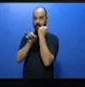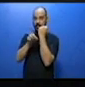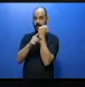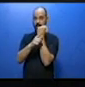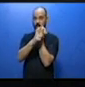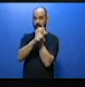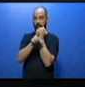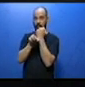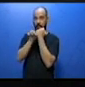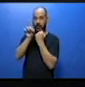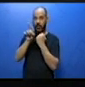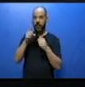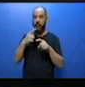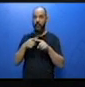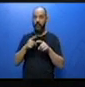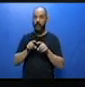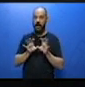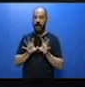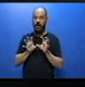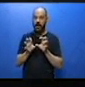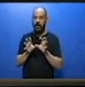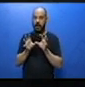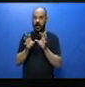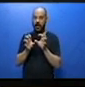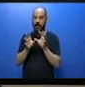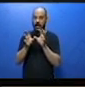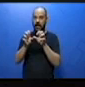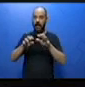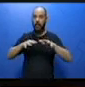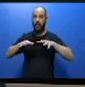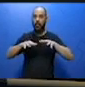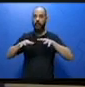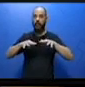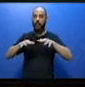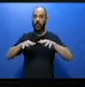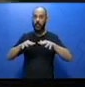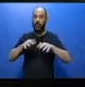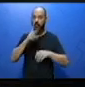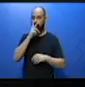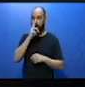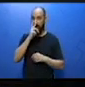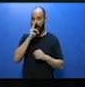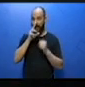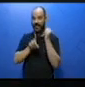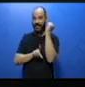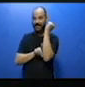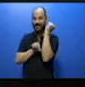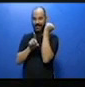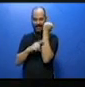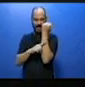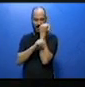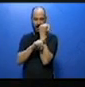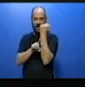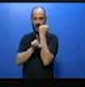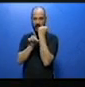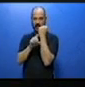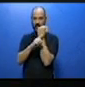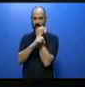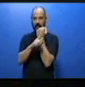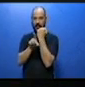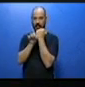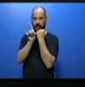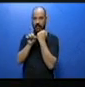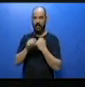para locomoção e se parecem com pequenos espinhos. Sem essas cerdas, as minhocas